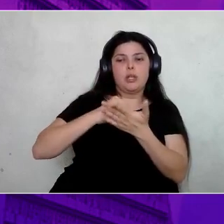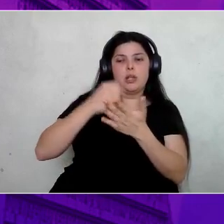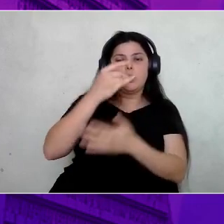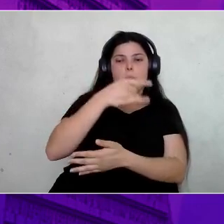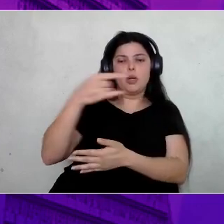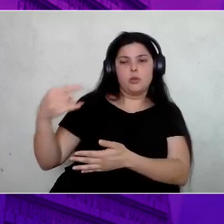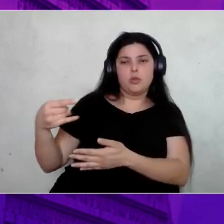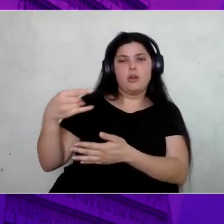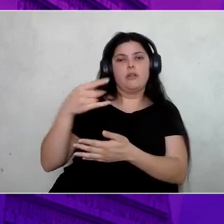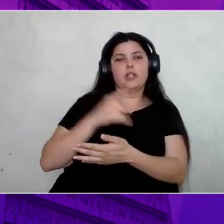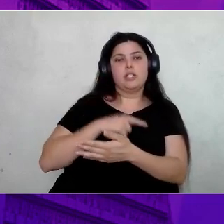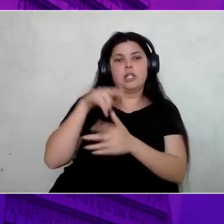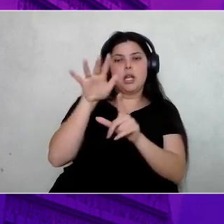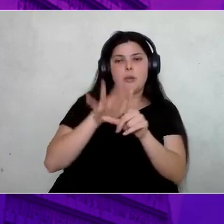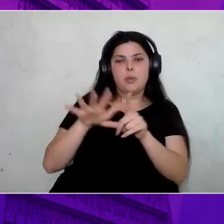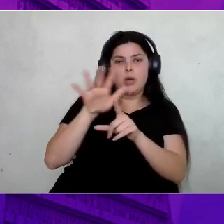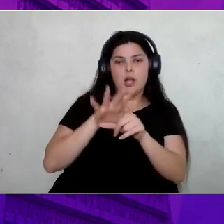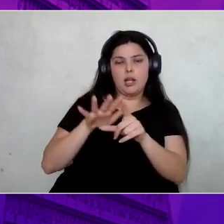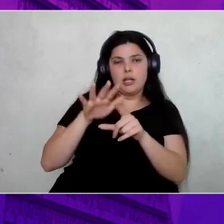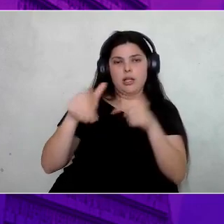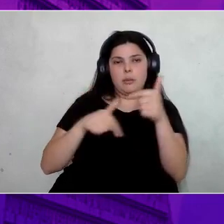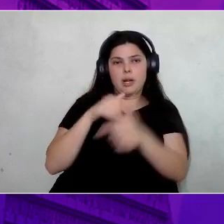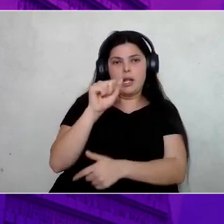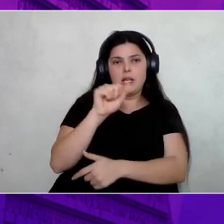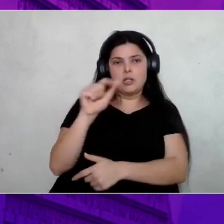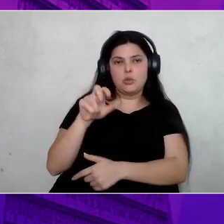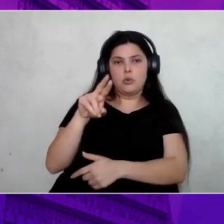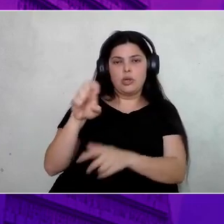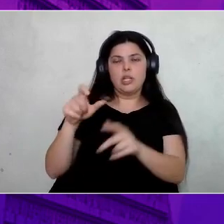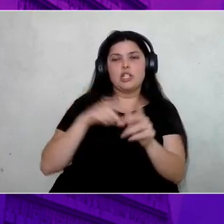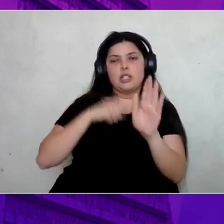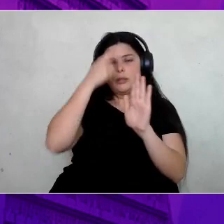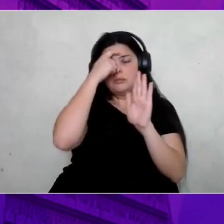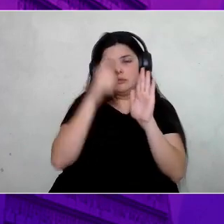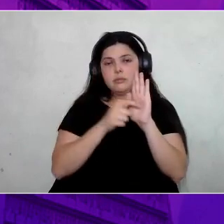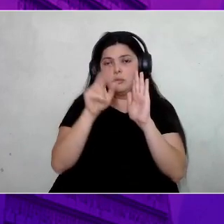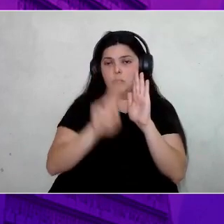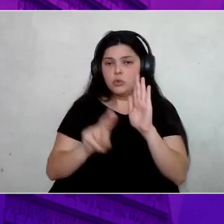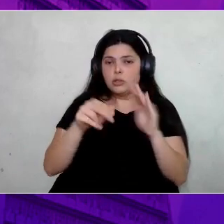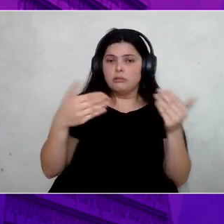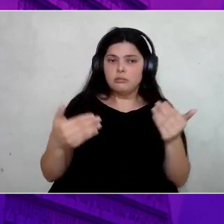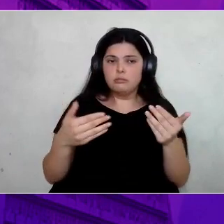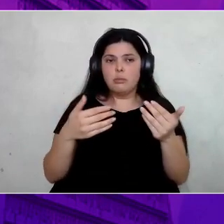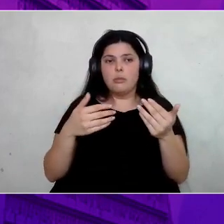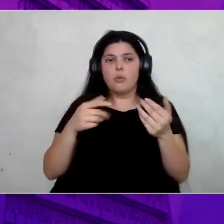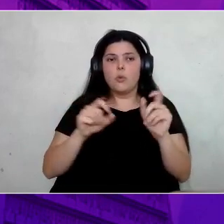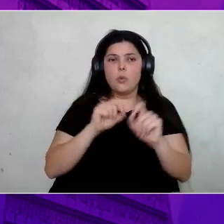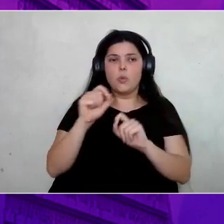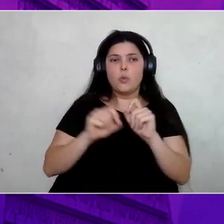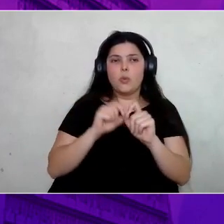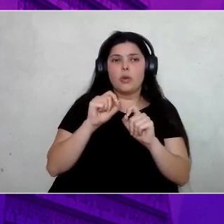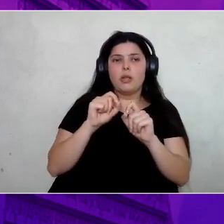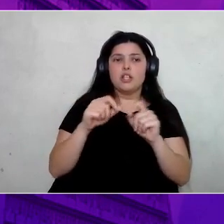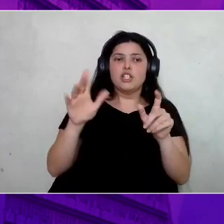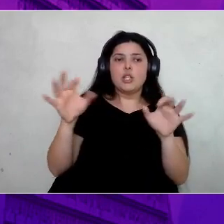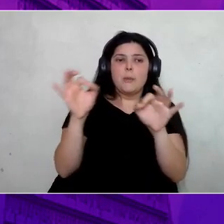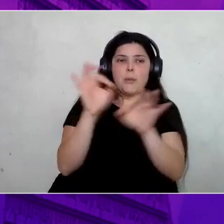da Azure. A gente tinha OpenAI na Azure para utilizar, então foi basicamente ali a faca e o queijo na mão. A gente tinha